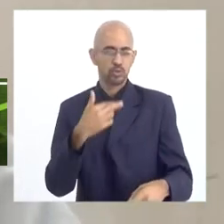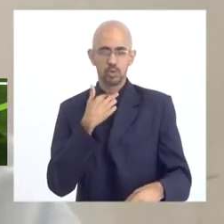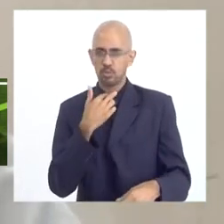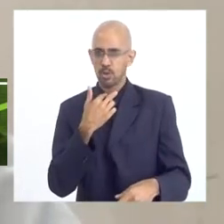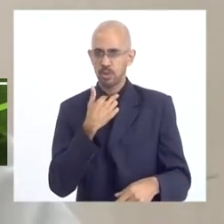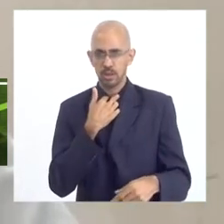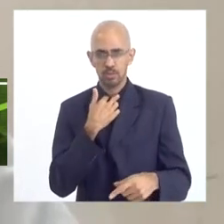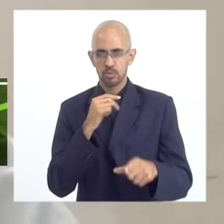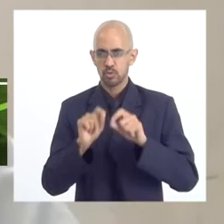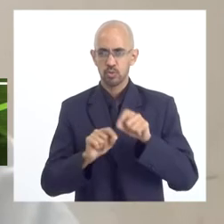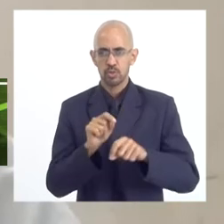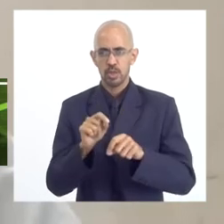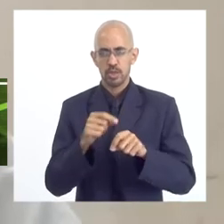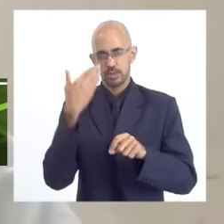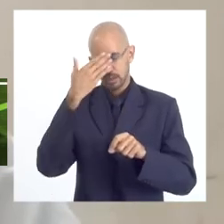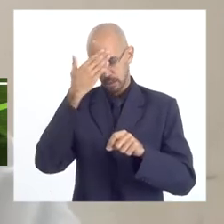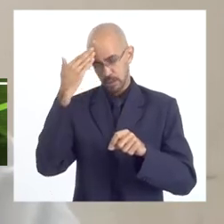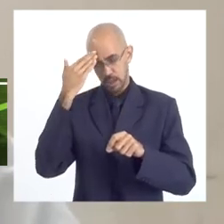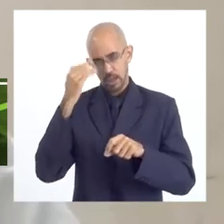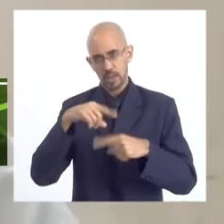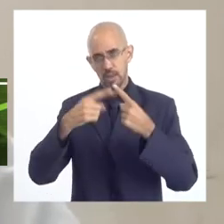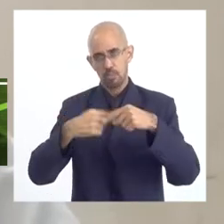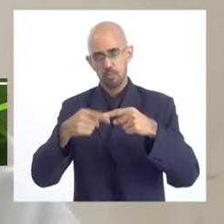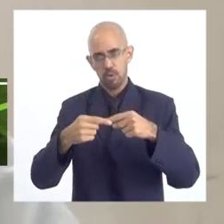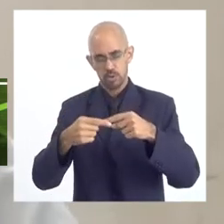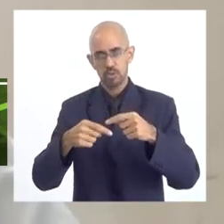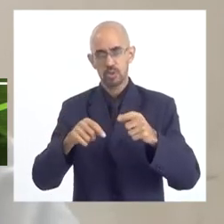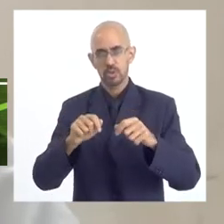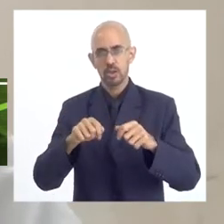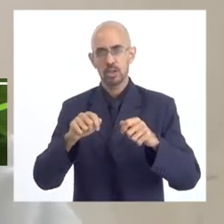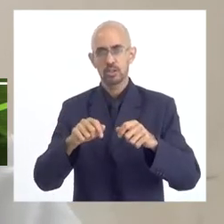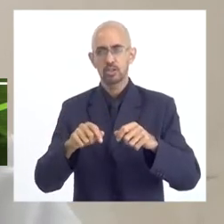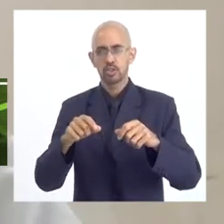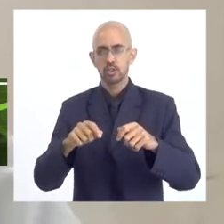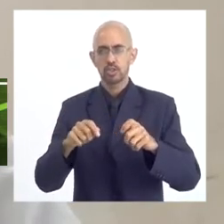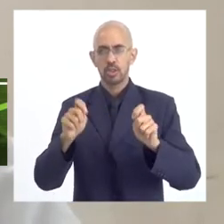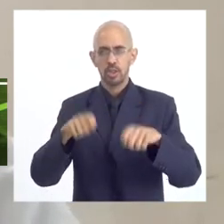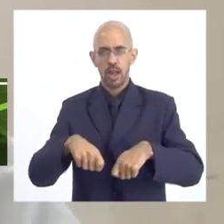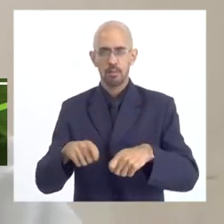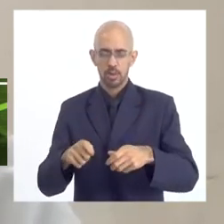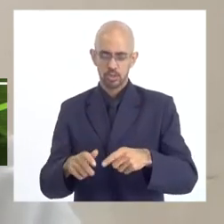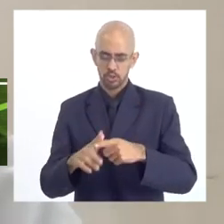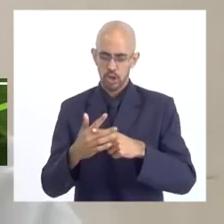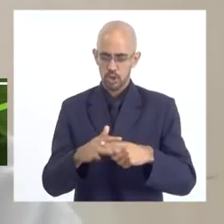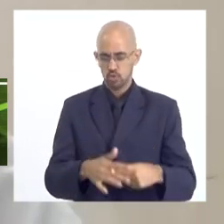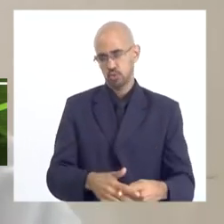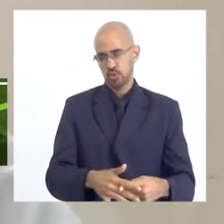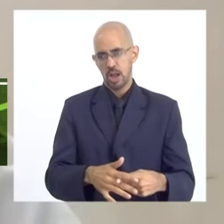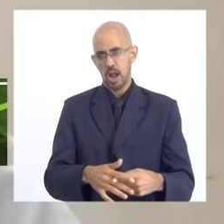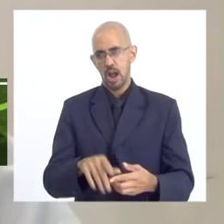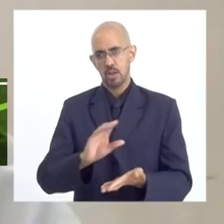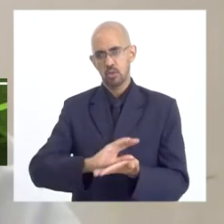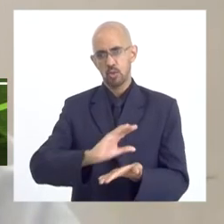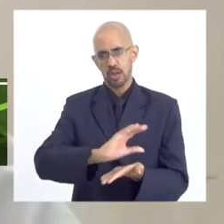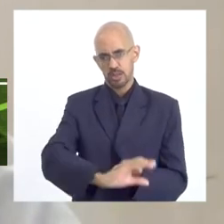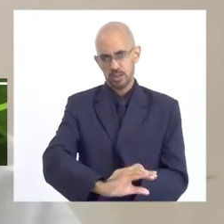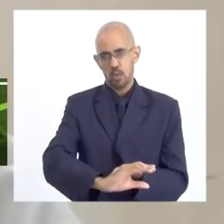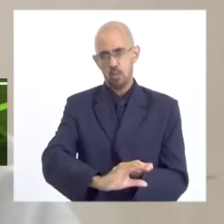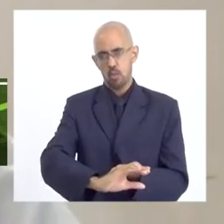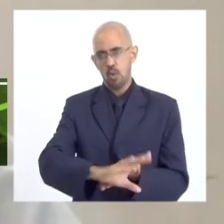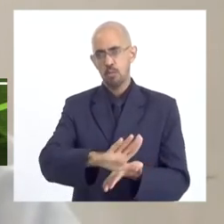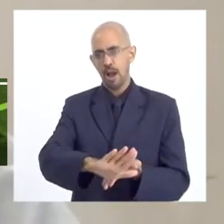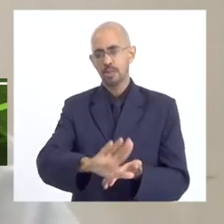ao final, por mais que nós ajustemos dotação, como o senhor bem disse, o